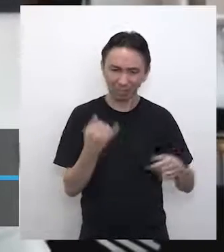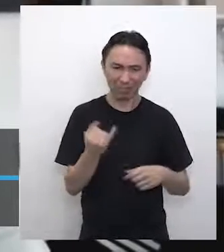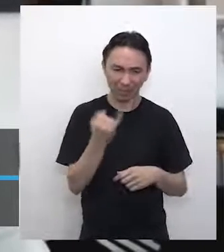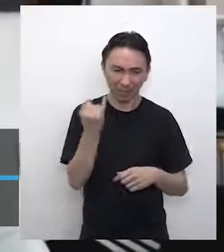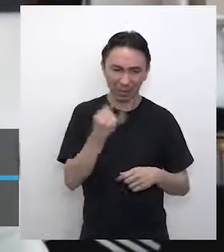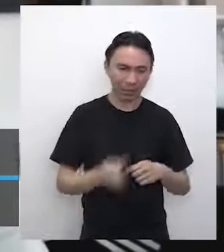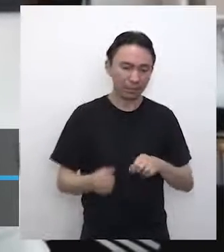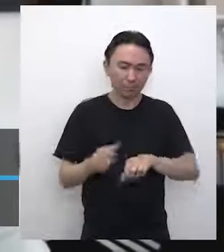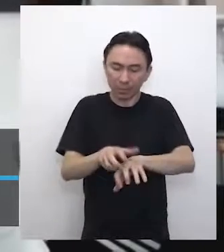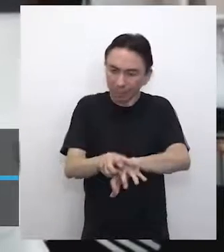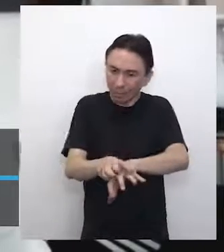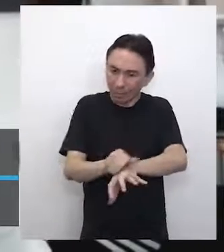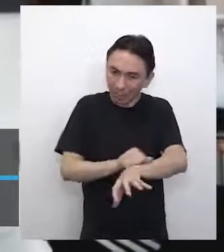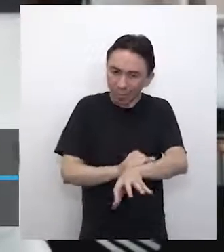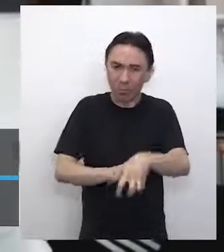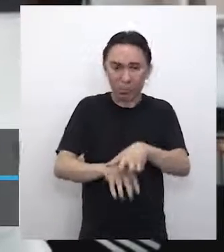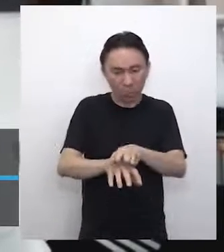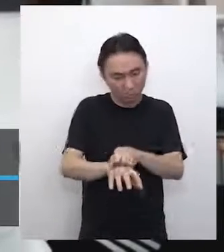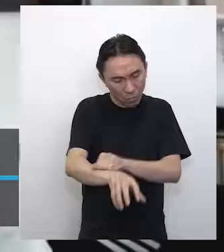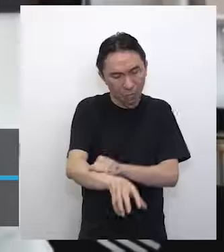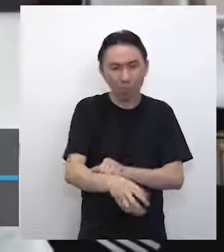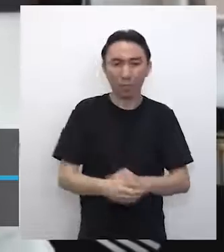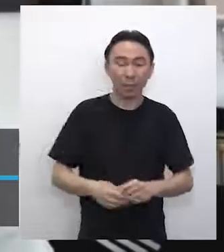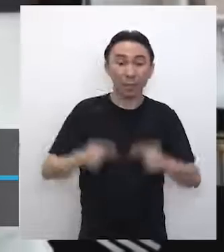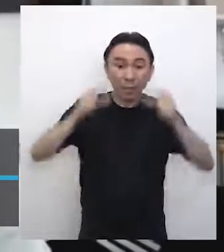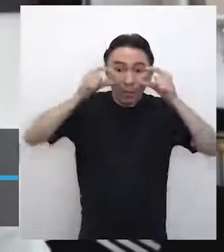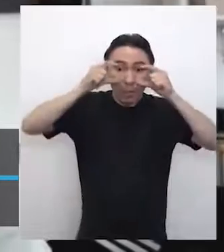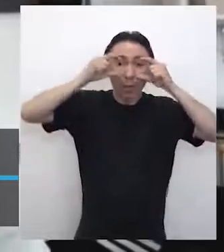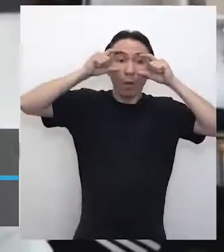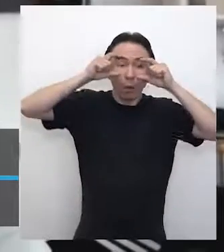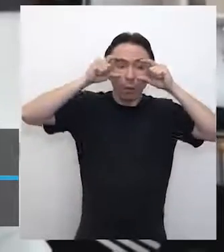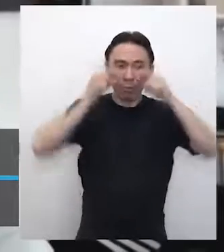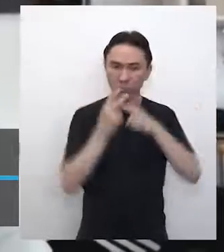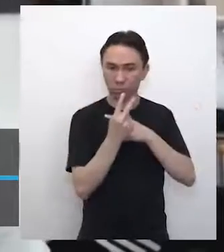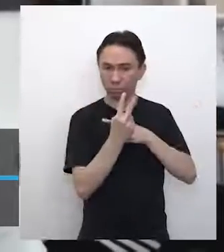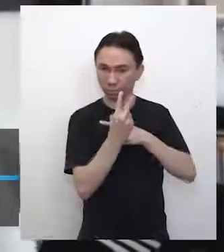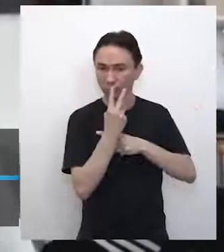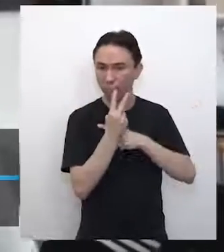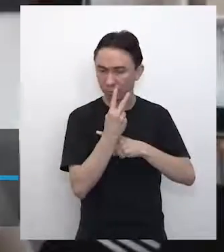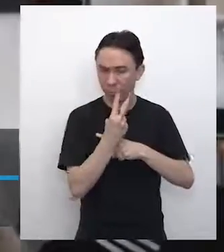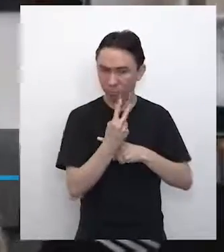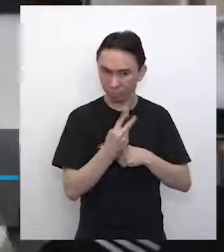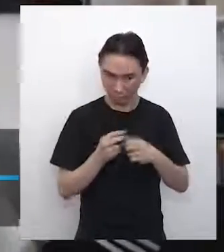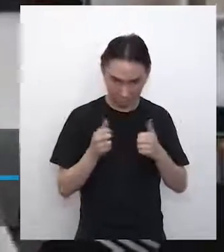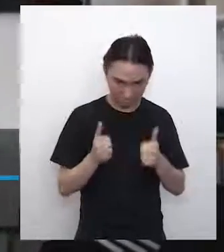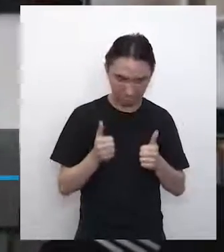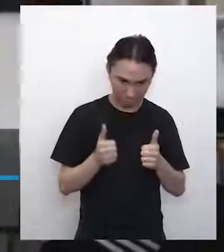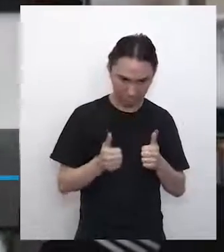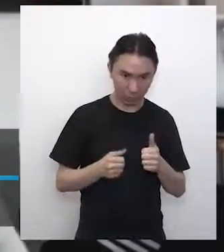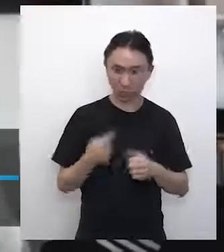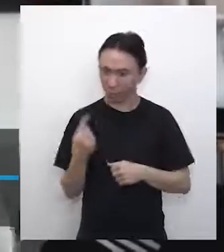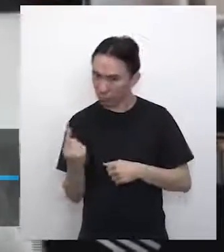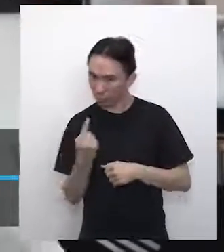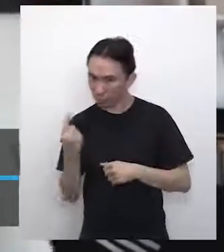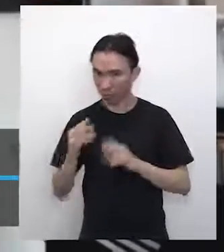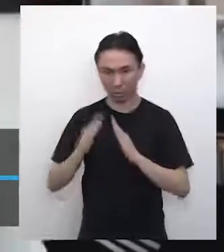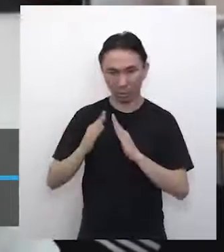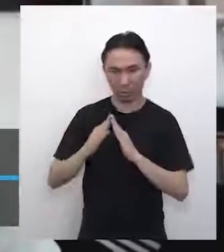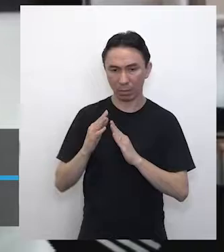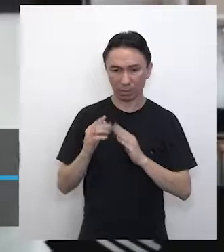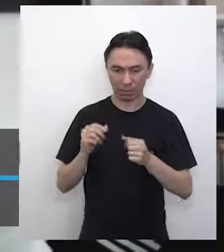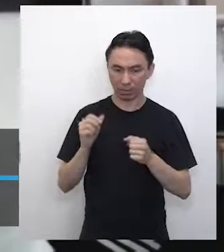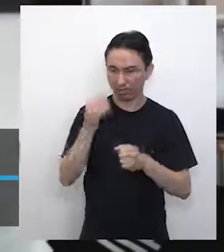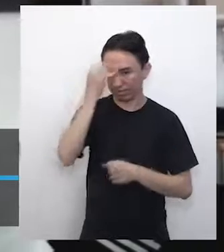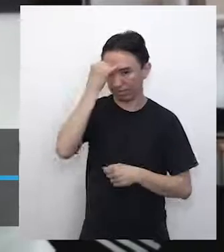óculos de proteção. Então, não façam isso sozinhos em casa, tá bom? Outra coisa, é sempre importante